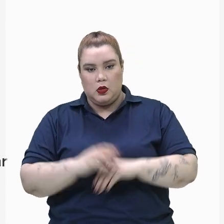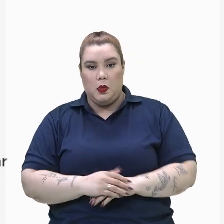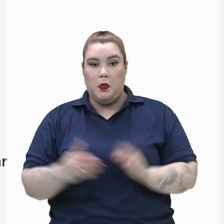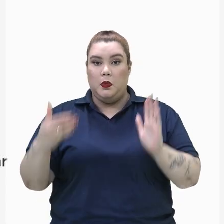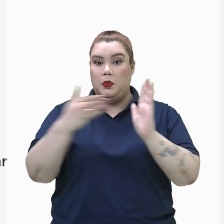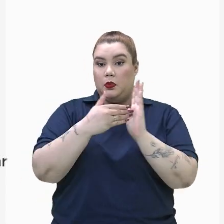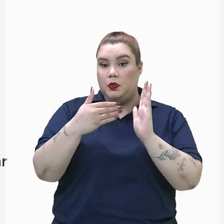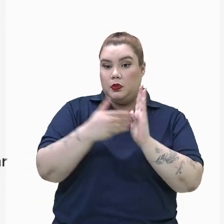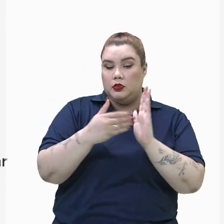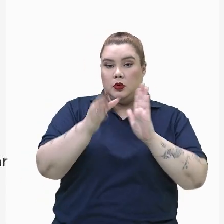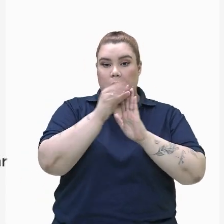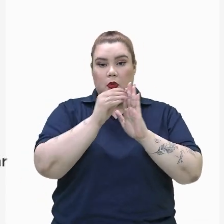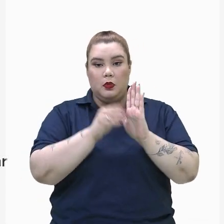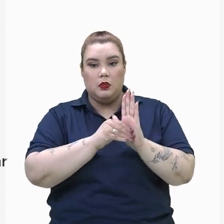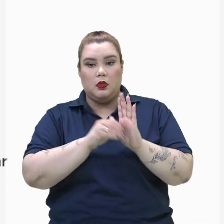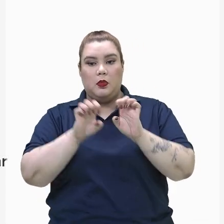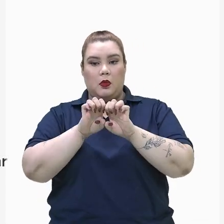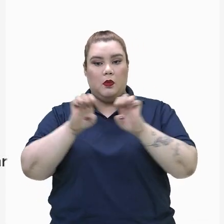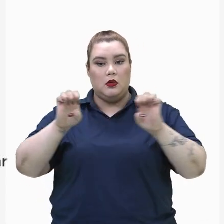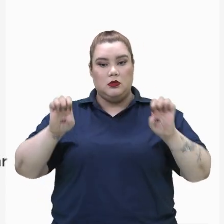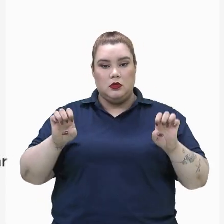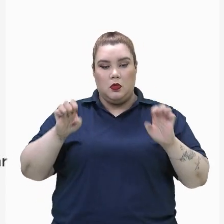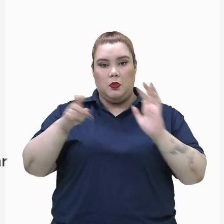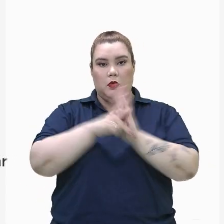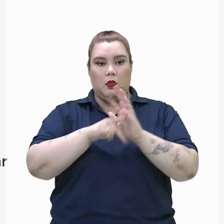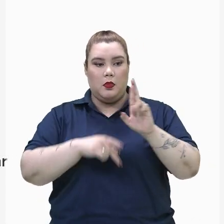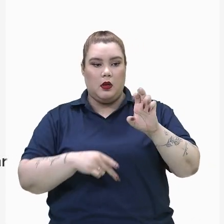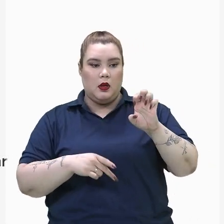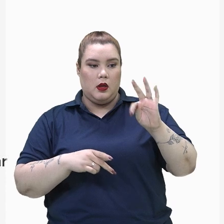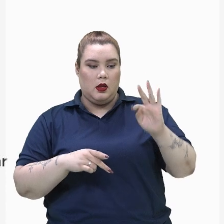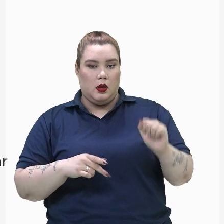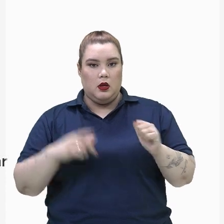chegamos às equações da reta, né? A equação